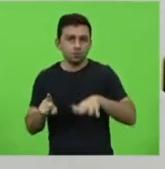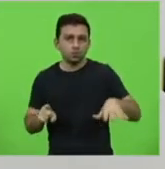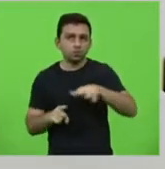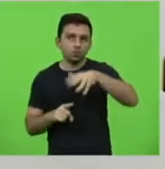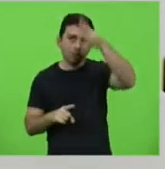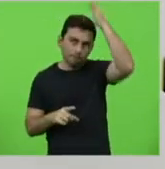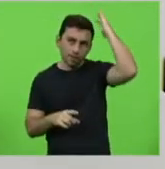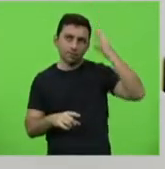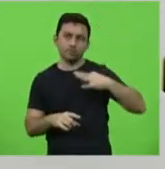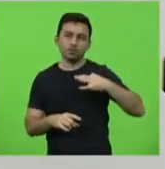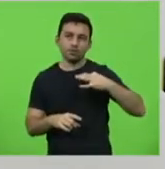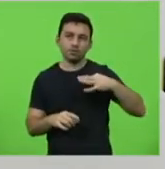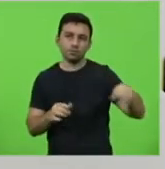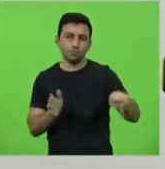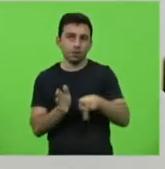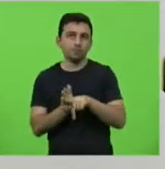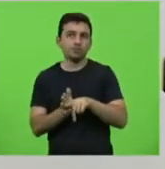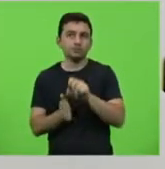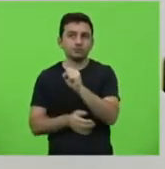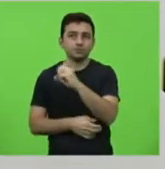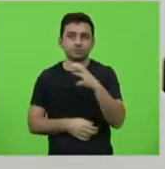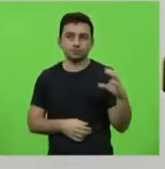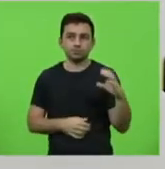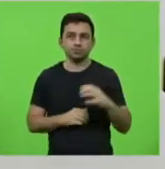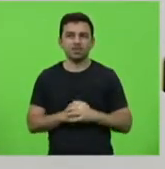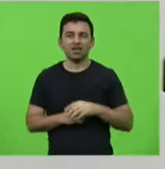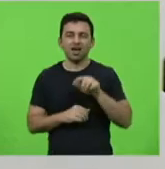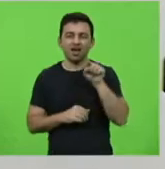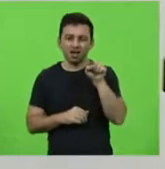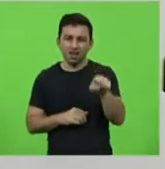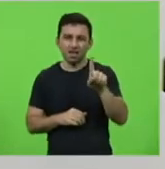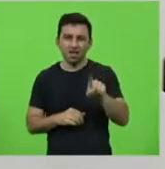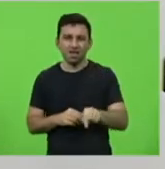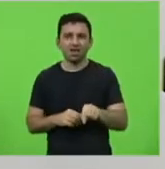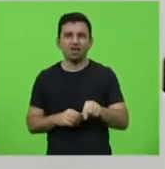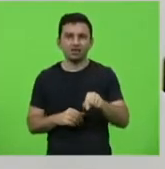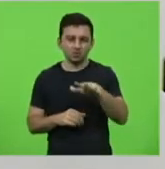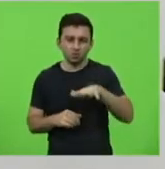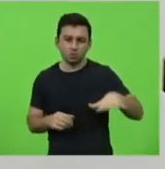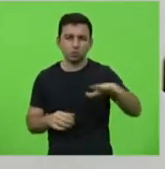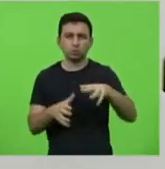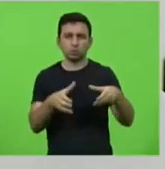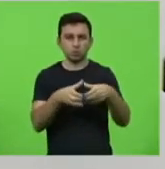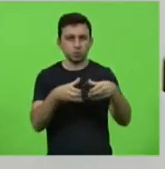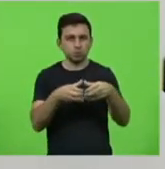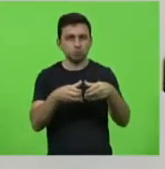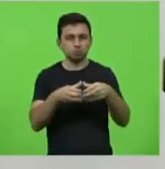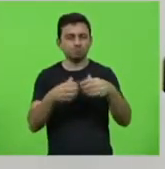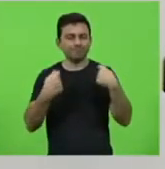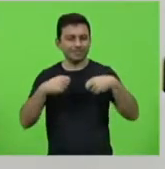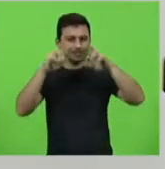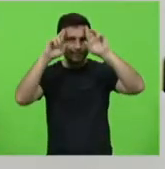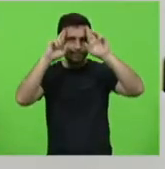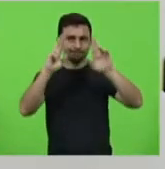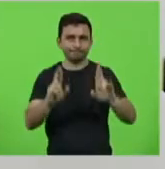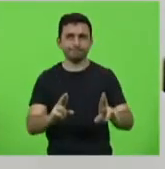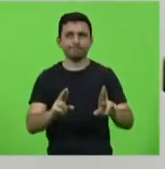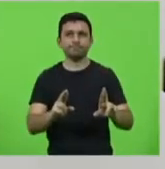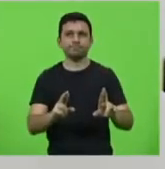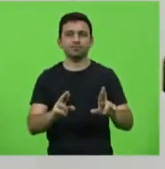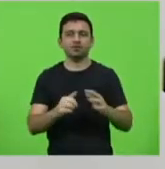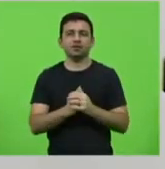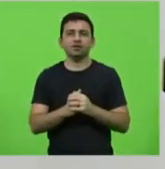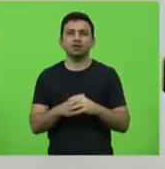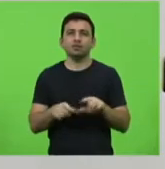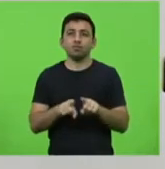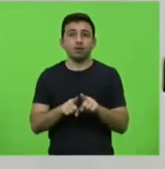Voluntários de Santa Catarina. É uma instituição de respeito, merece o nosso respeito. Nós e vários outros parlamentares